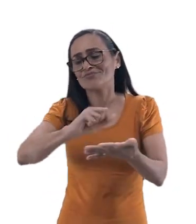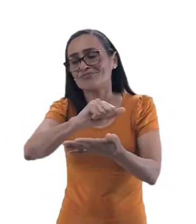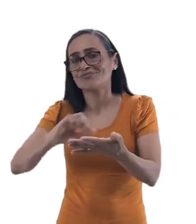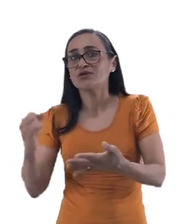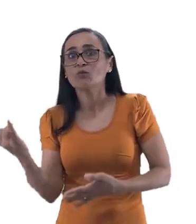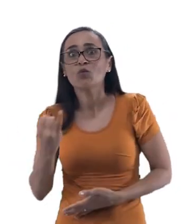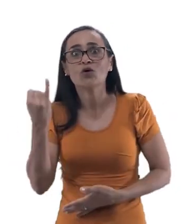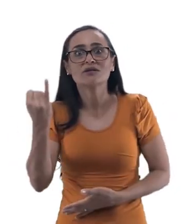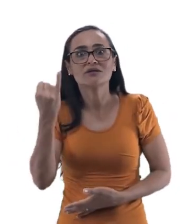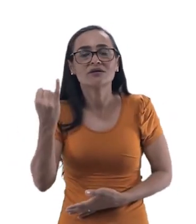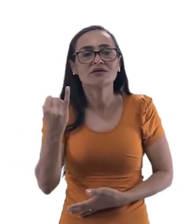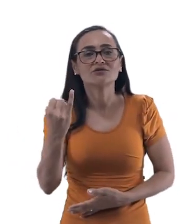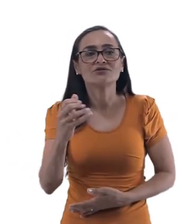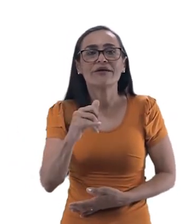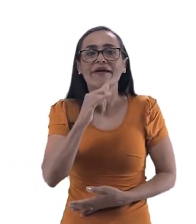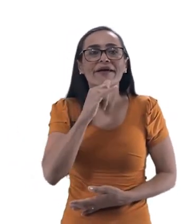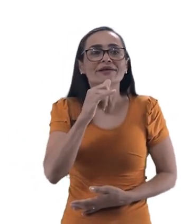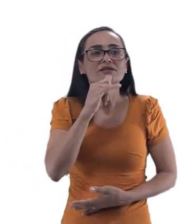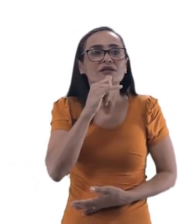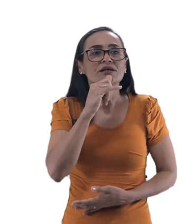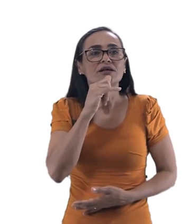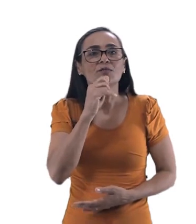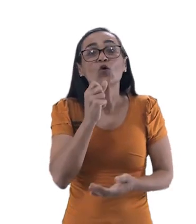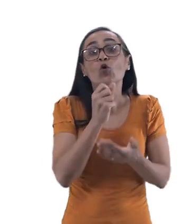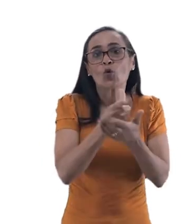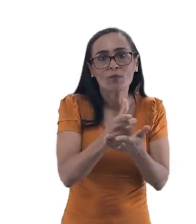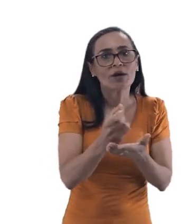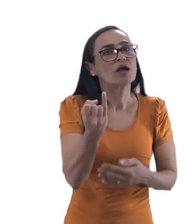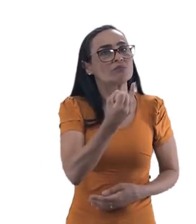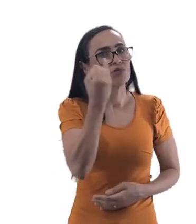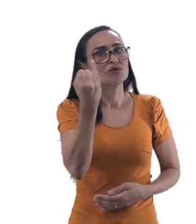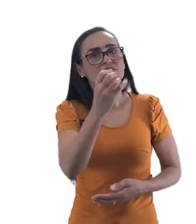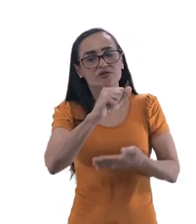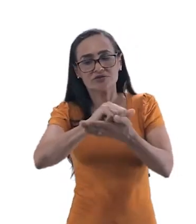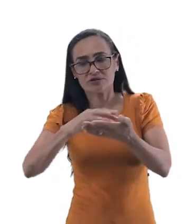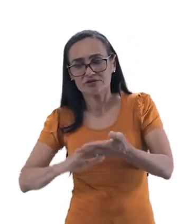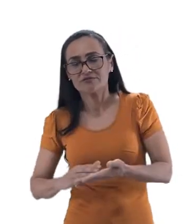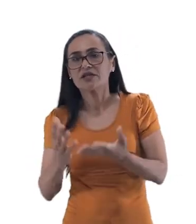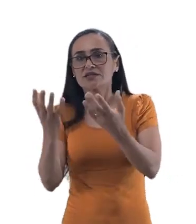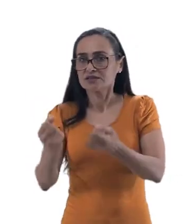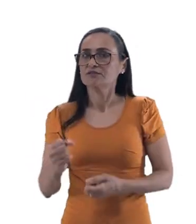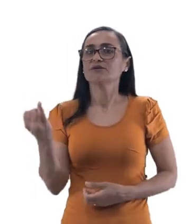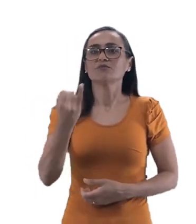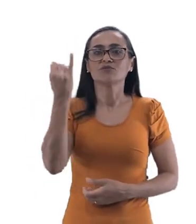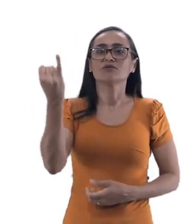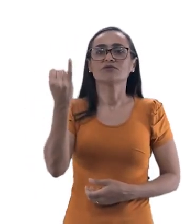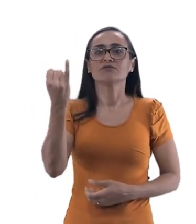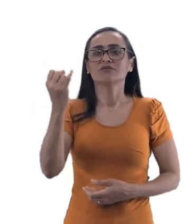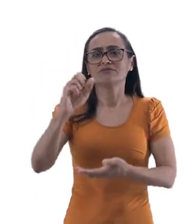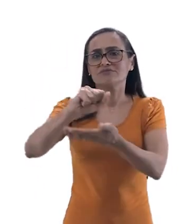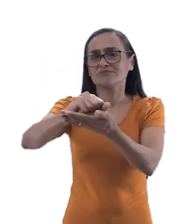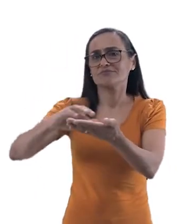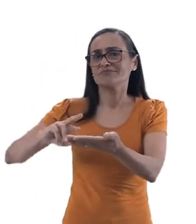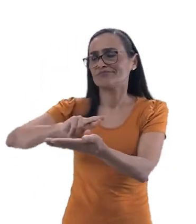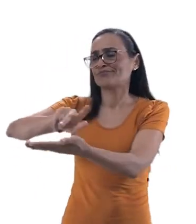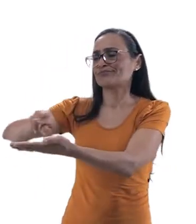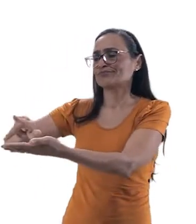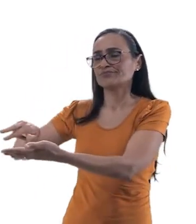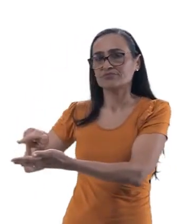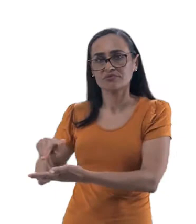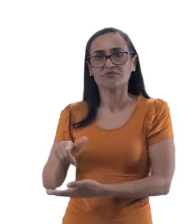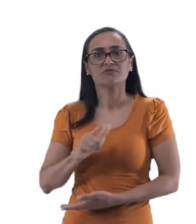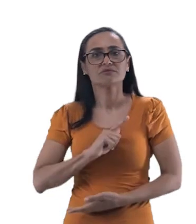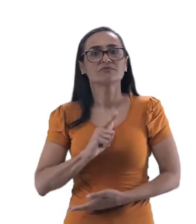atividades relevantes, né? Nós temos aqui uma atividade que é comprar, uma atividade que é receber e uma outra série